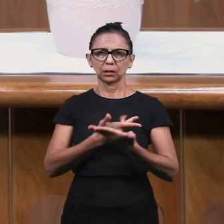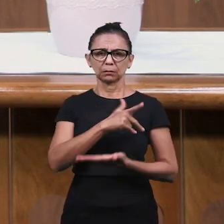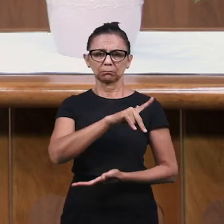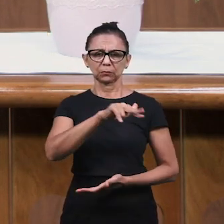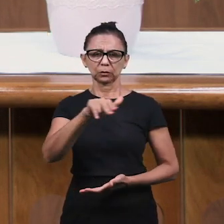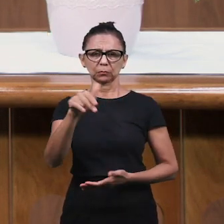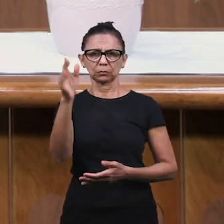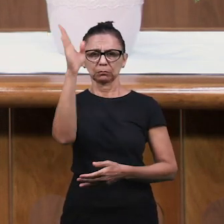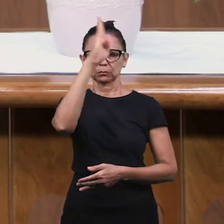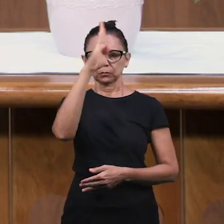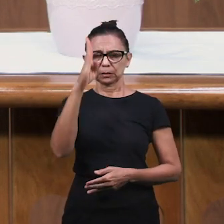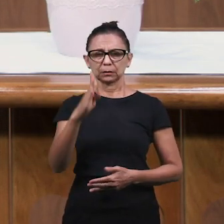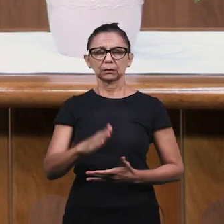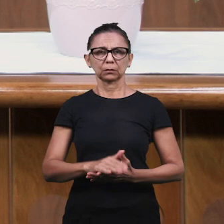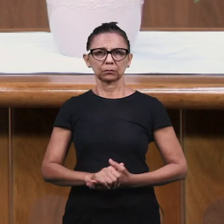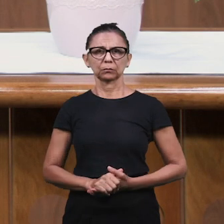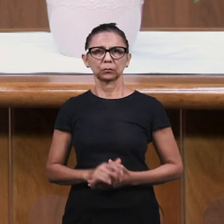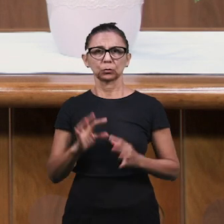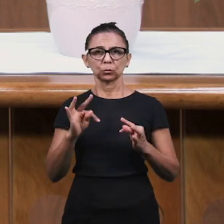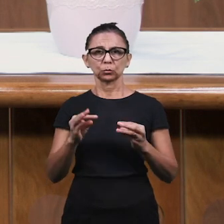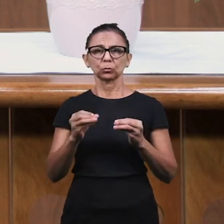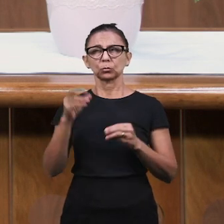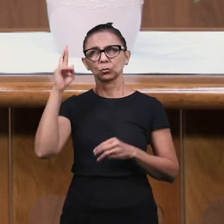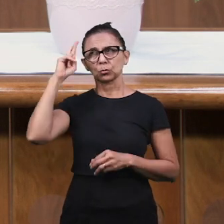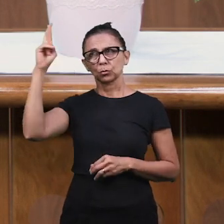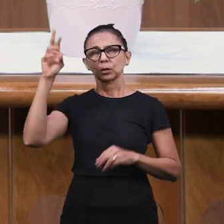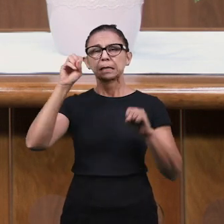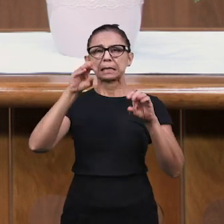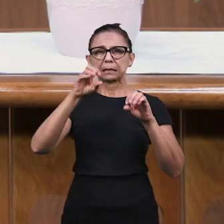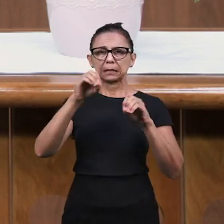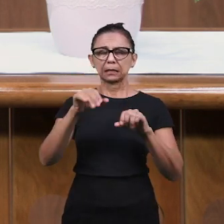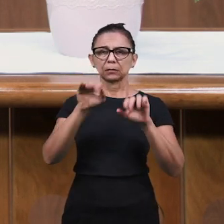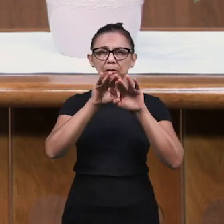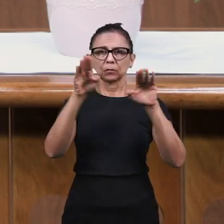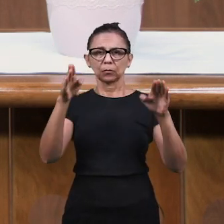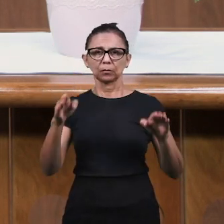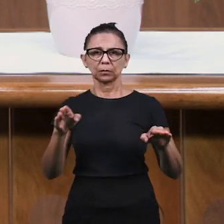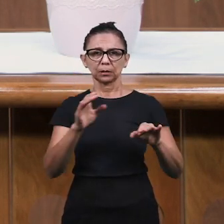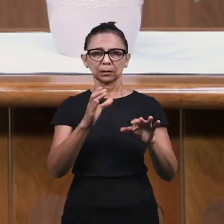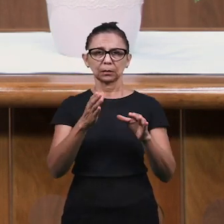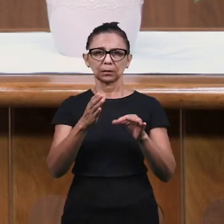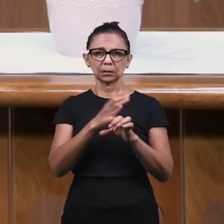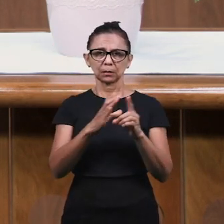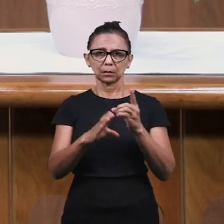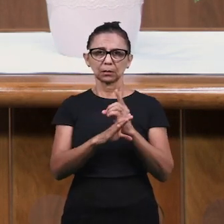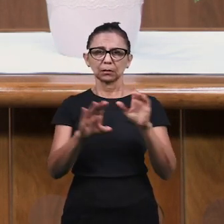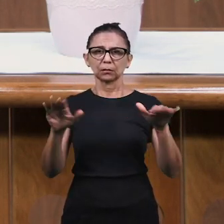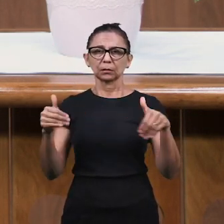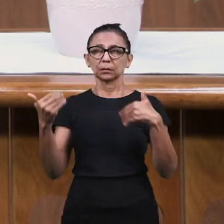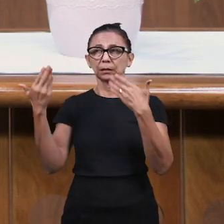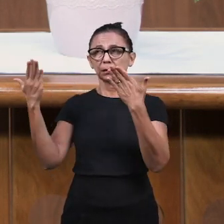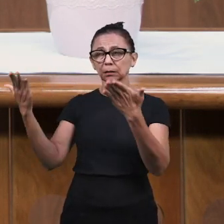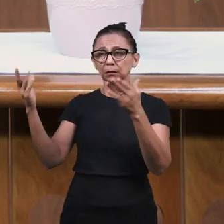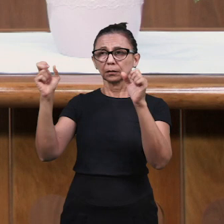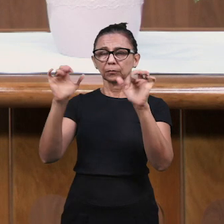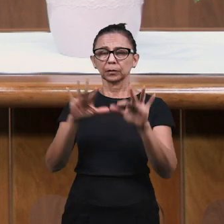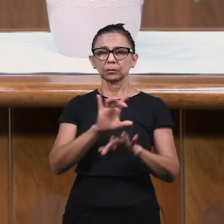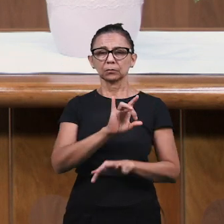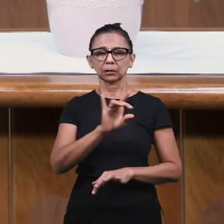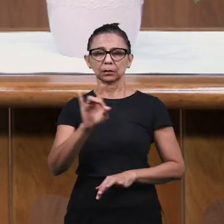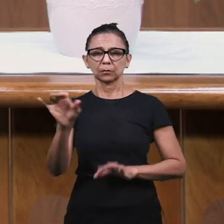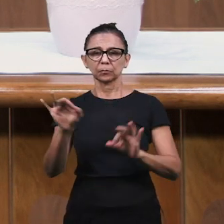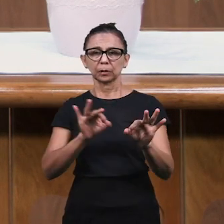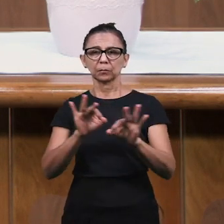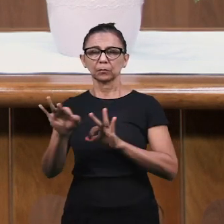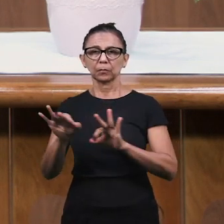de vários lugares do Brasil aquilo que o Senhor tem nos ensinado. Louvamos a Ti, no Teu altar entregamos esse período, pedimos que Tu abençoes cada um de nós,